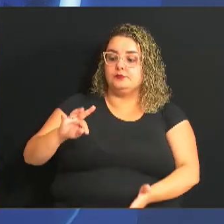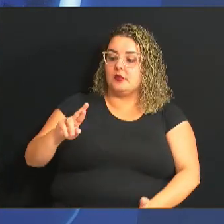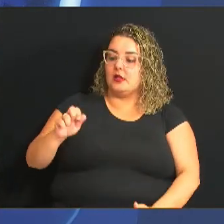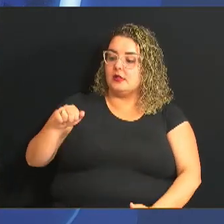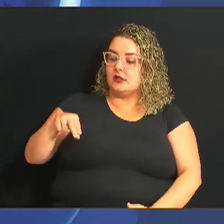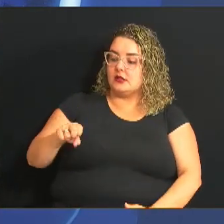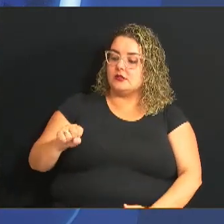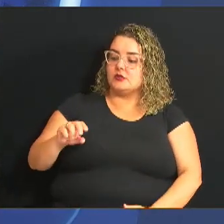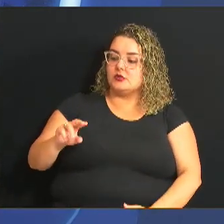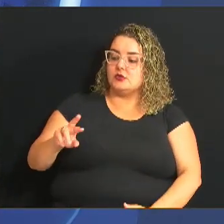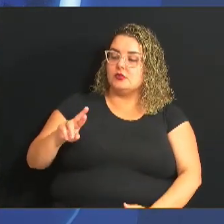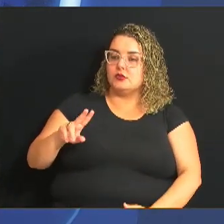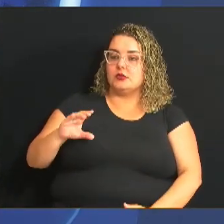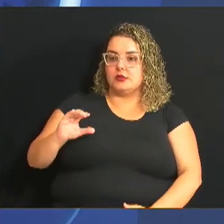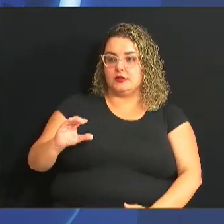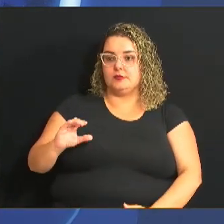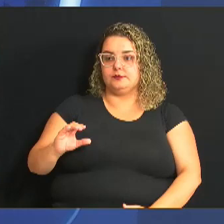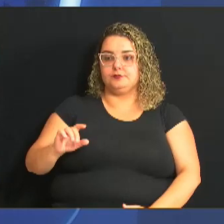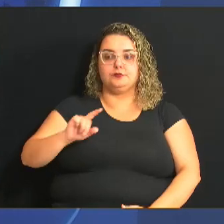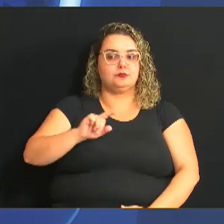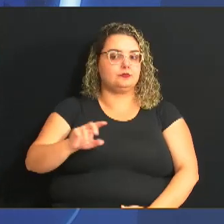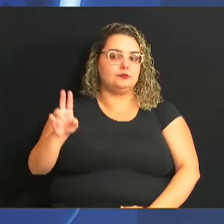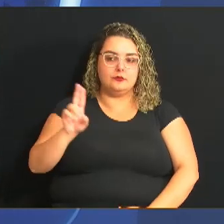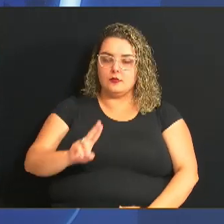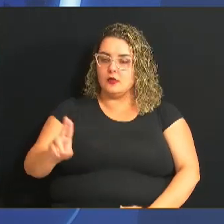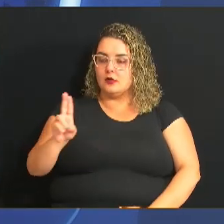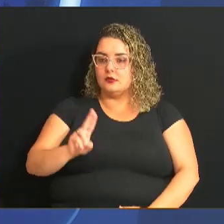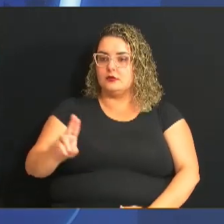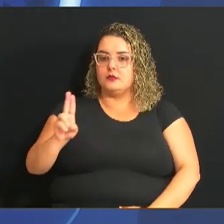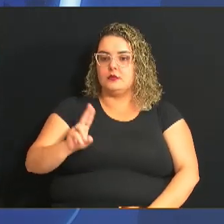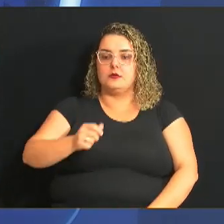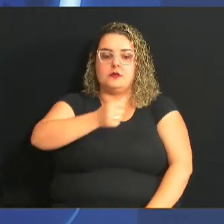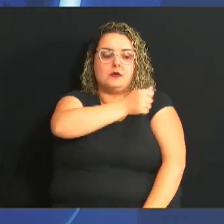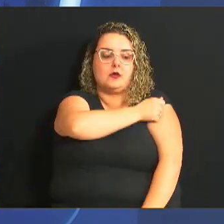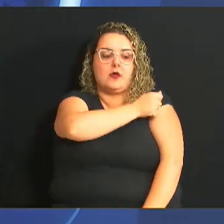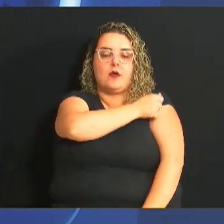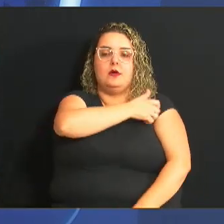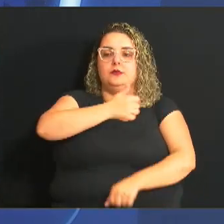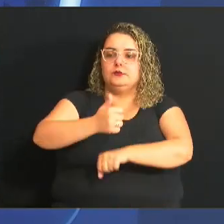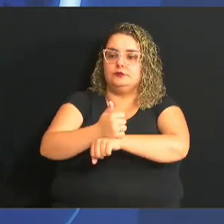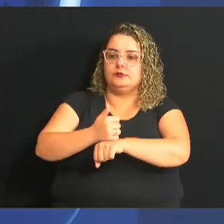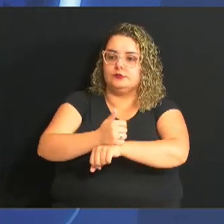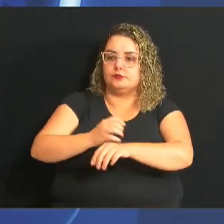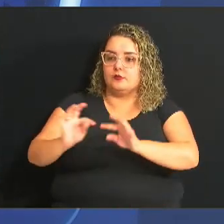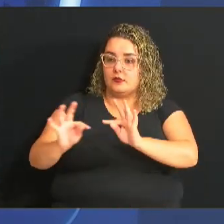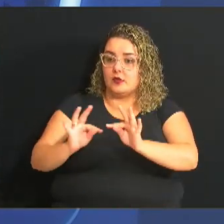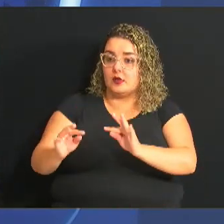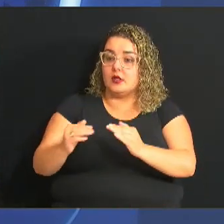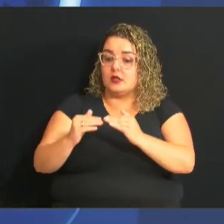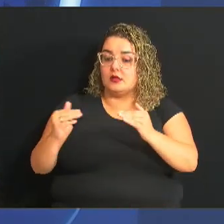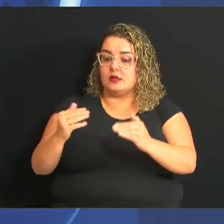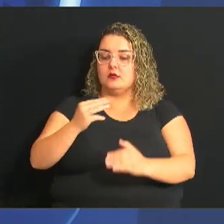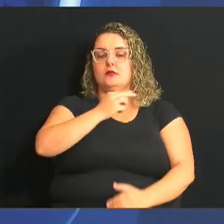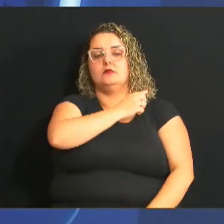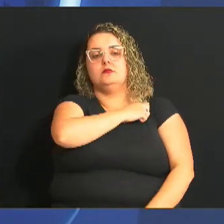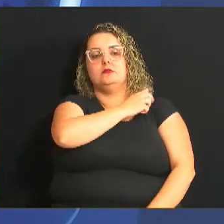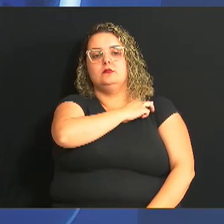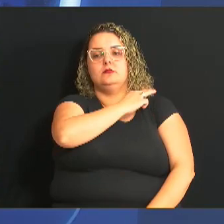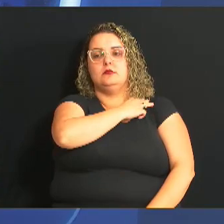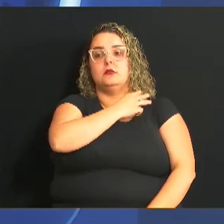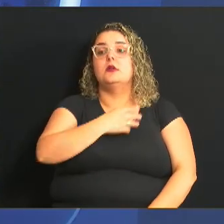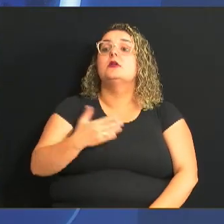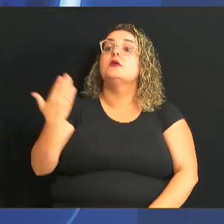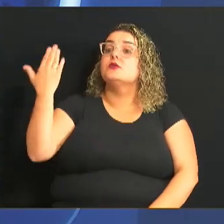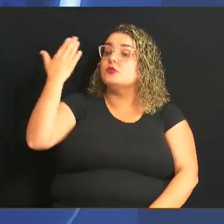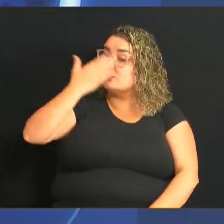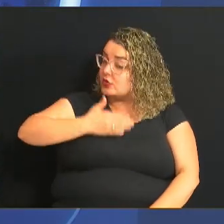A suspensão também não se aplica aos alunos da educação profissional técnica de nível médio, desde que comprovada